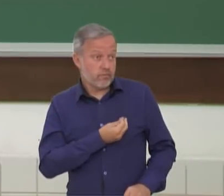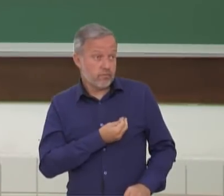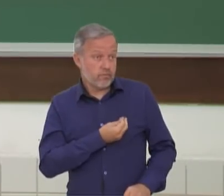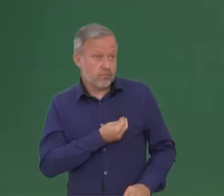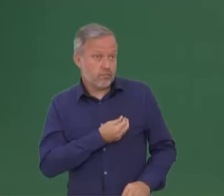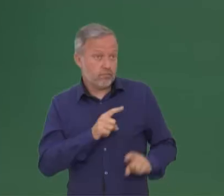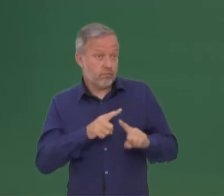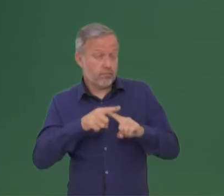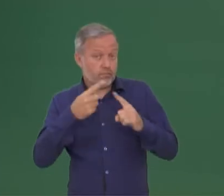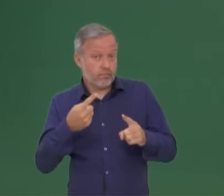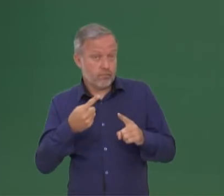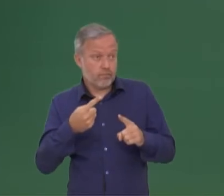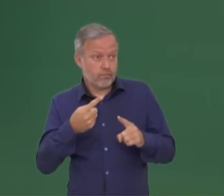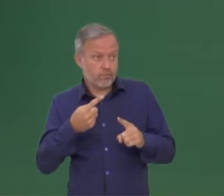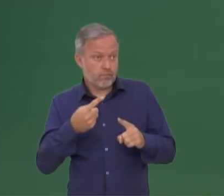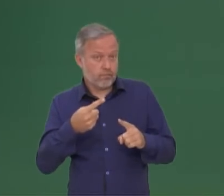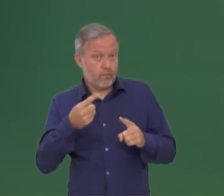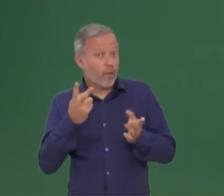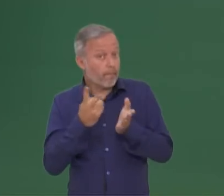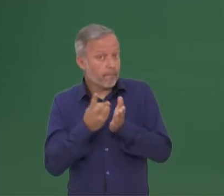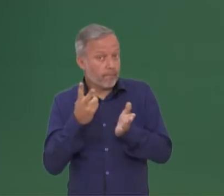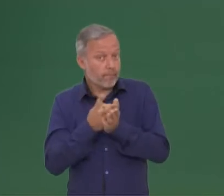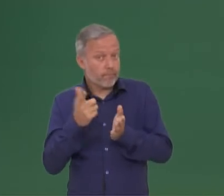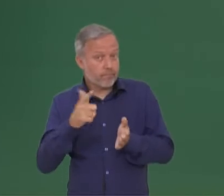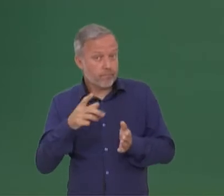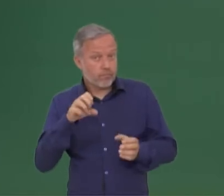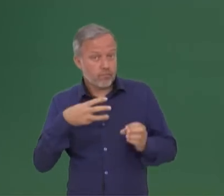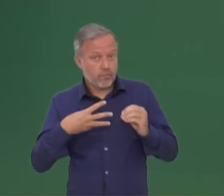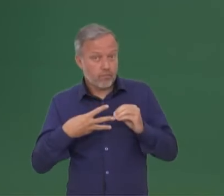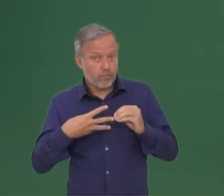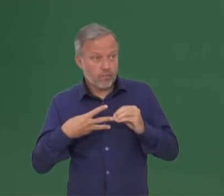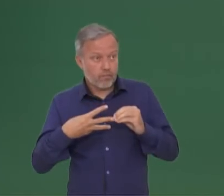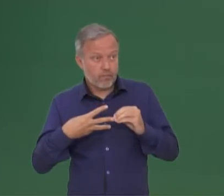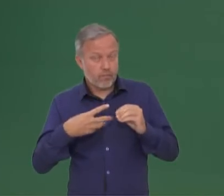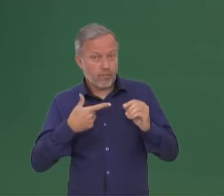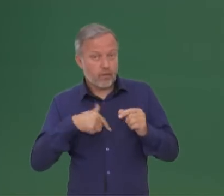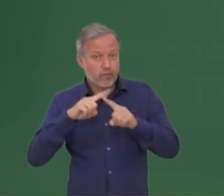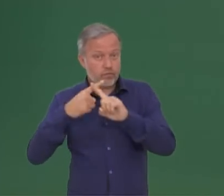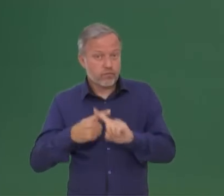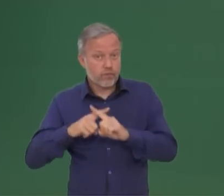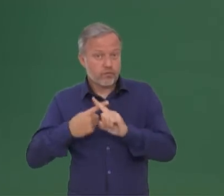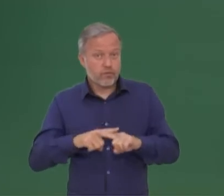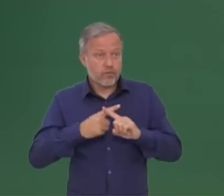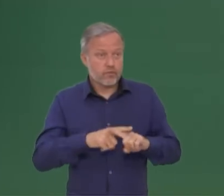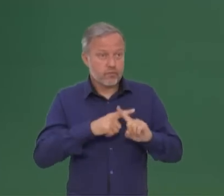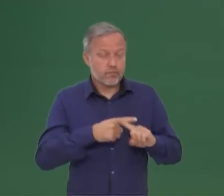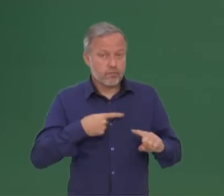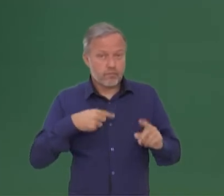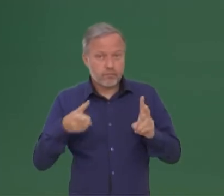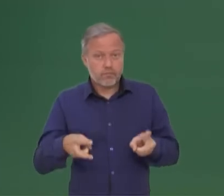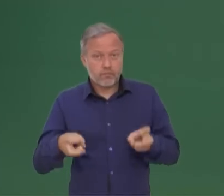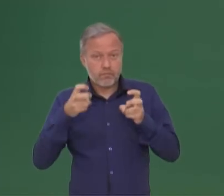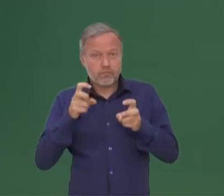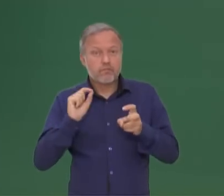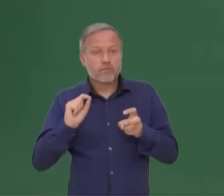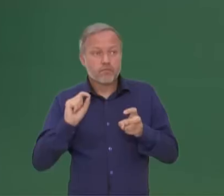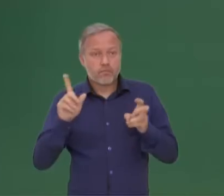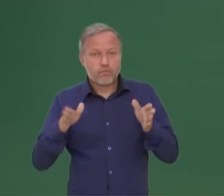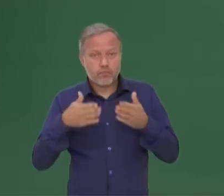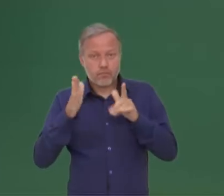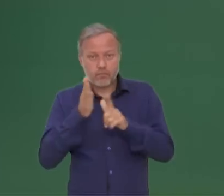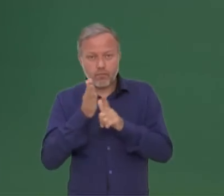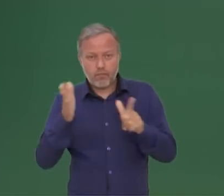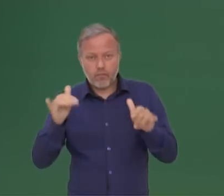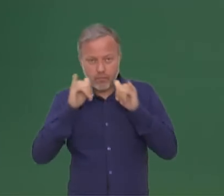tem. Porém, mesmo não tendo células, ele se reproduz. Nós percebemos isso na mídia, quando eu vejo